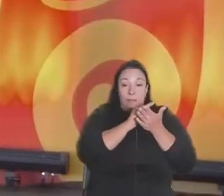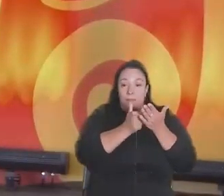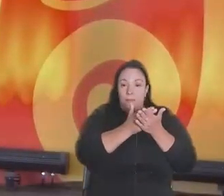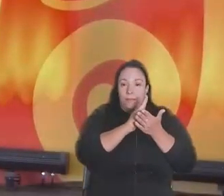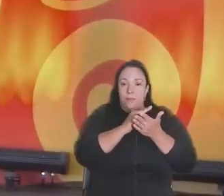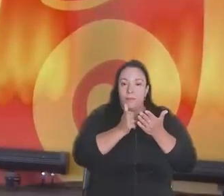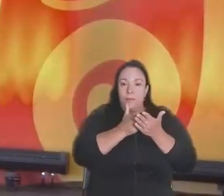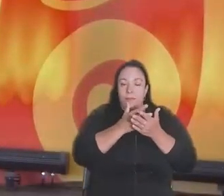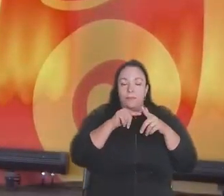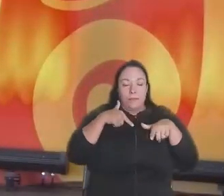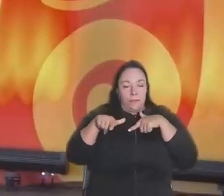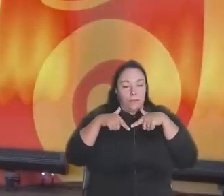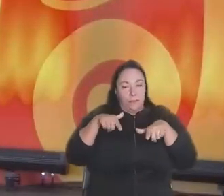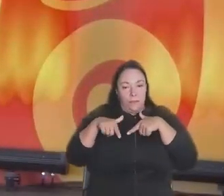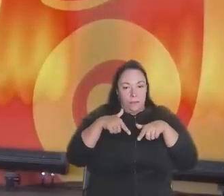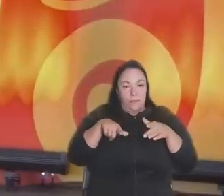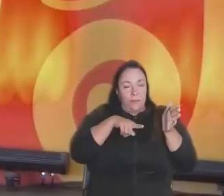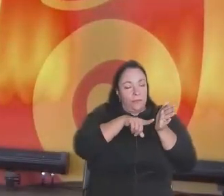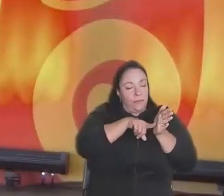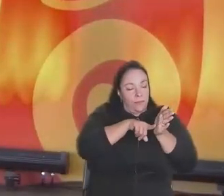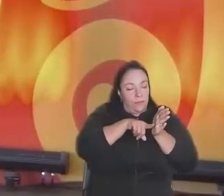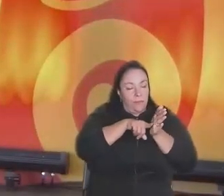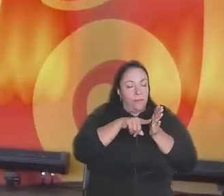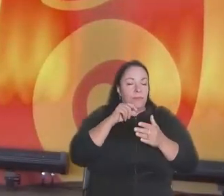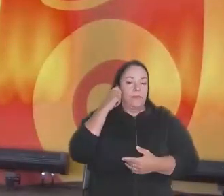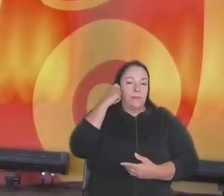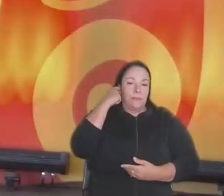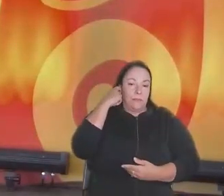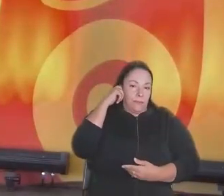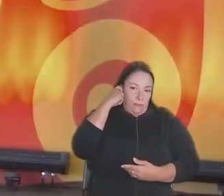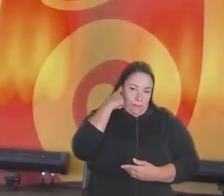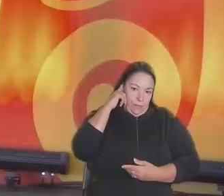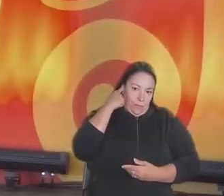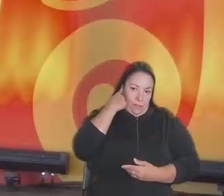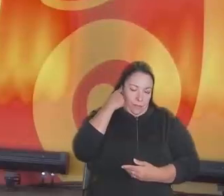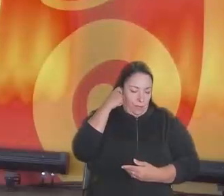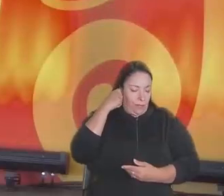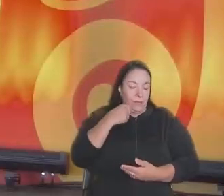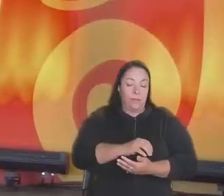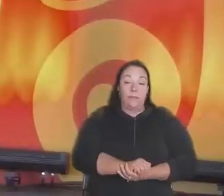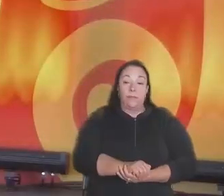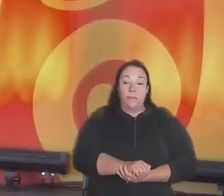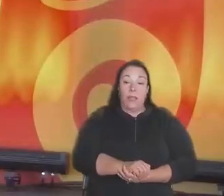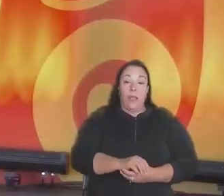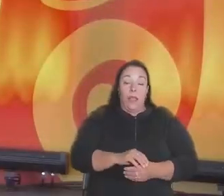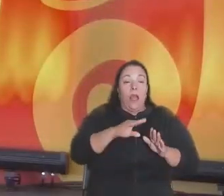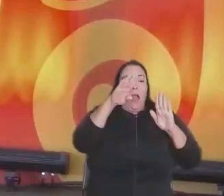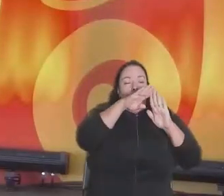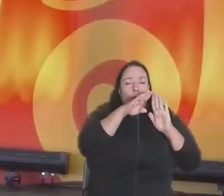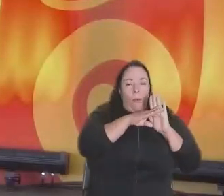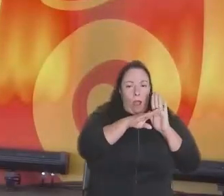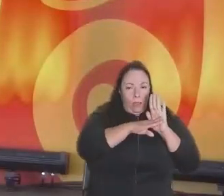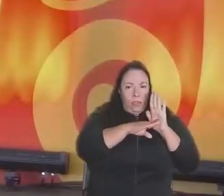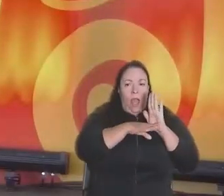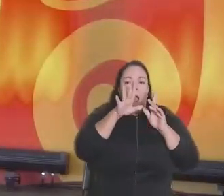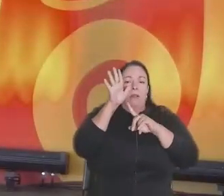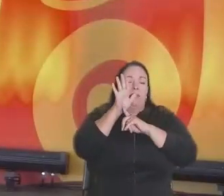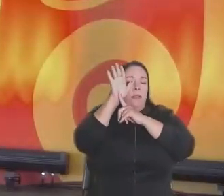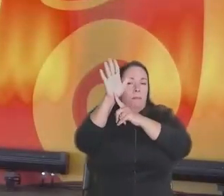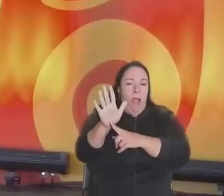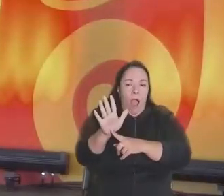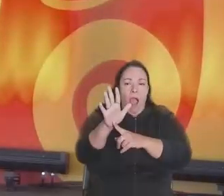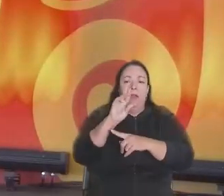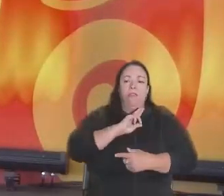trabalho de pesquisa, sabe? Eu crio todo um banco de dados com imagens de